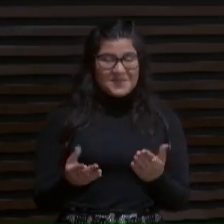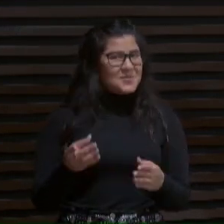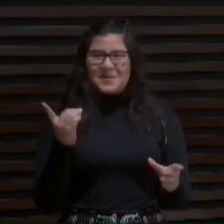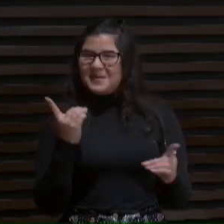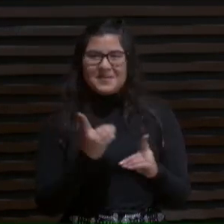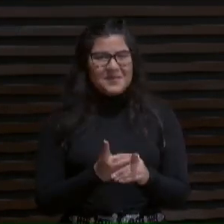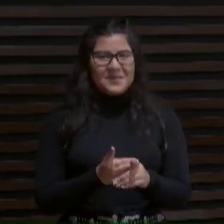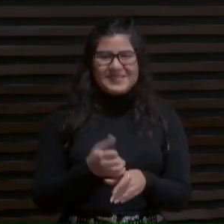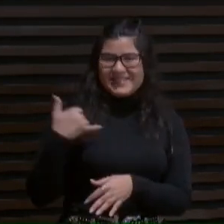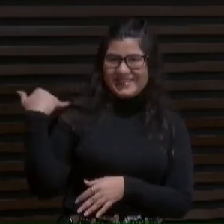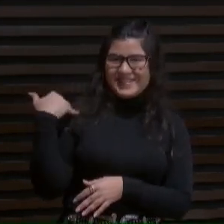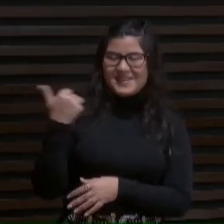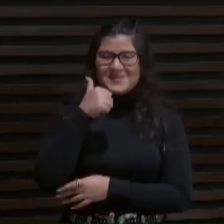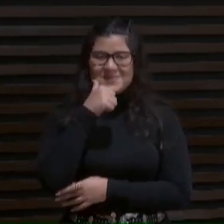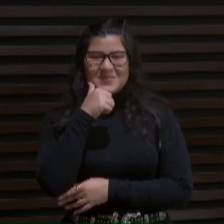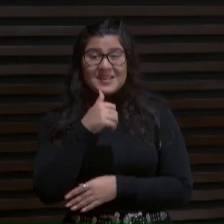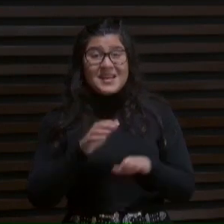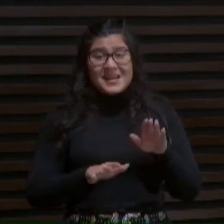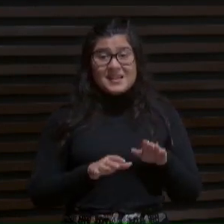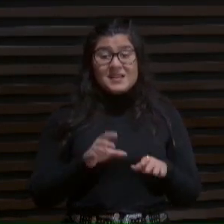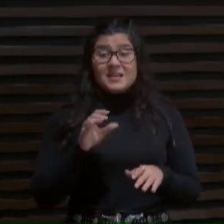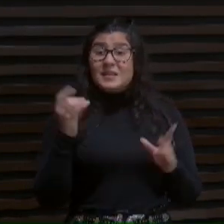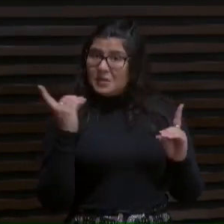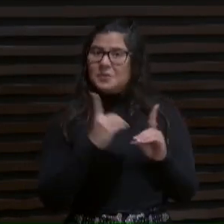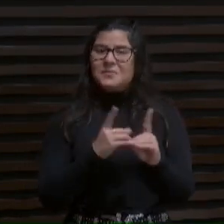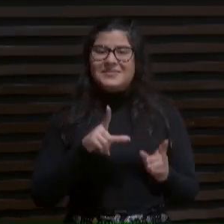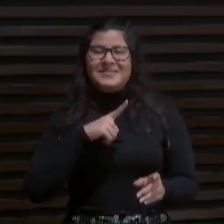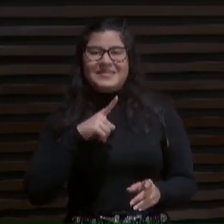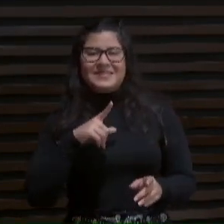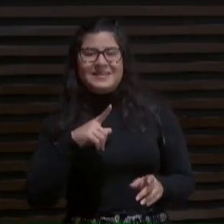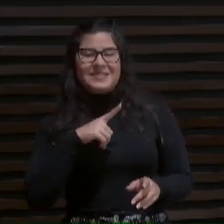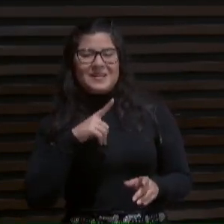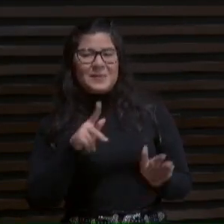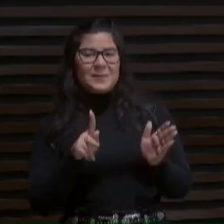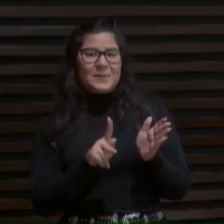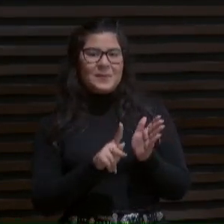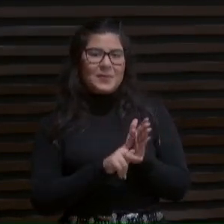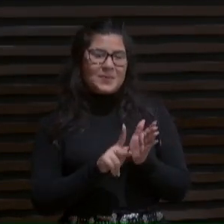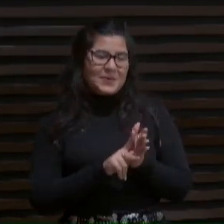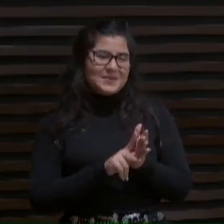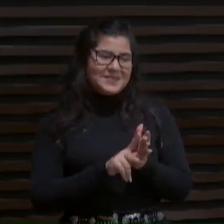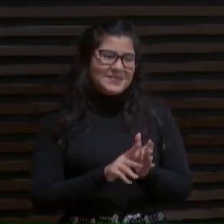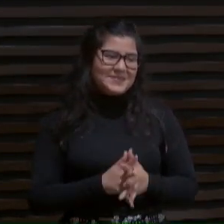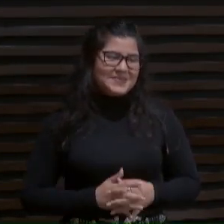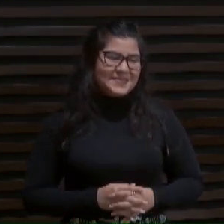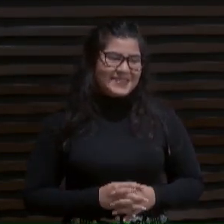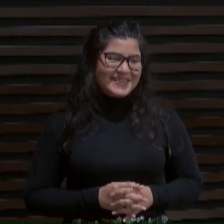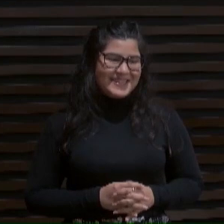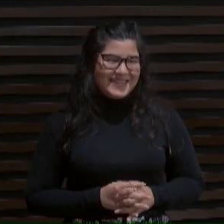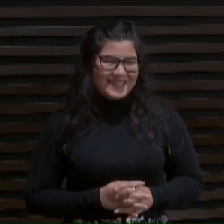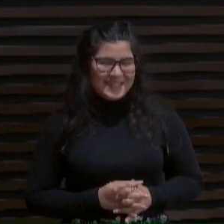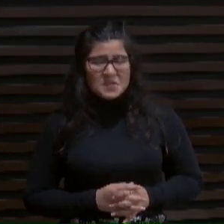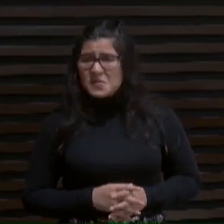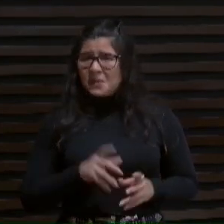isso na Bíblia, e quando encontramos, tem um propósito específico. Então, não fique muito preocupado em saber a idade das mulheres que não são a sua esposa,